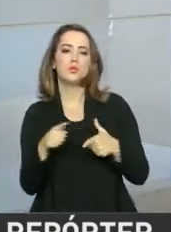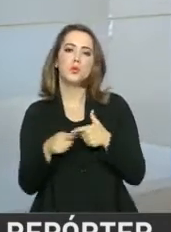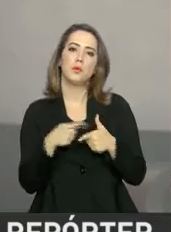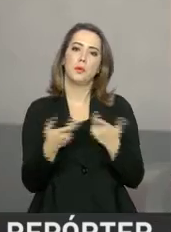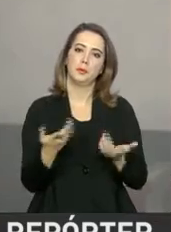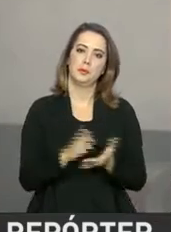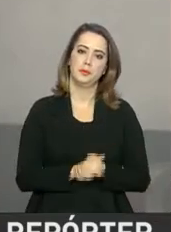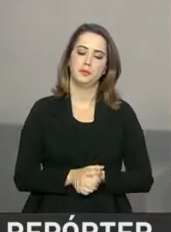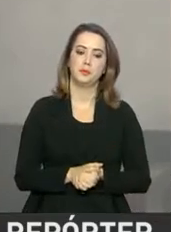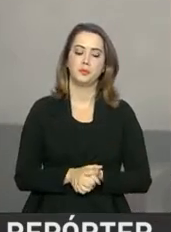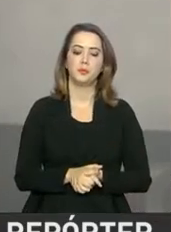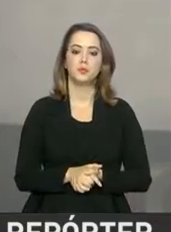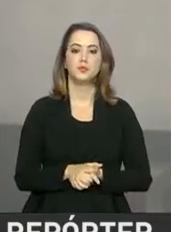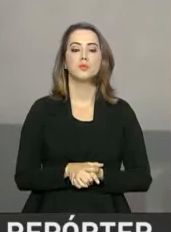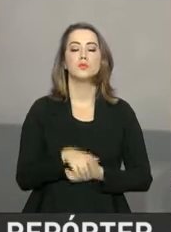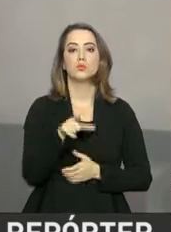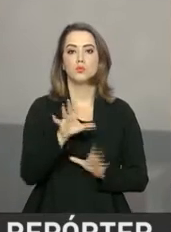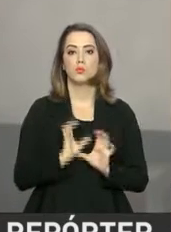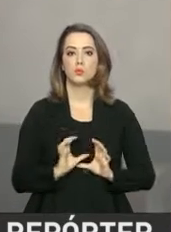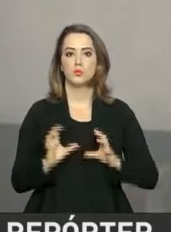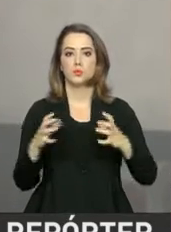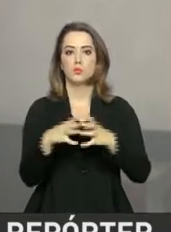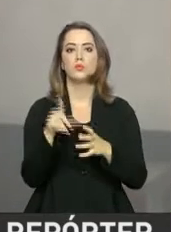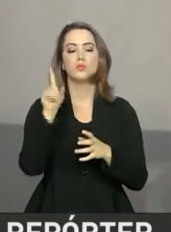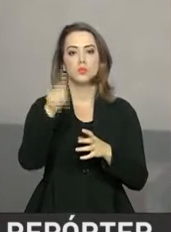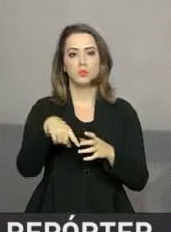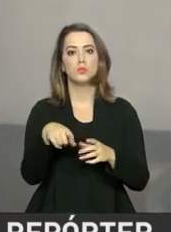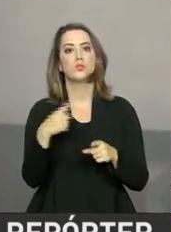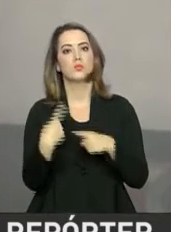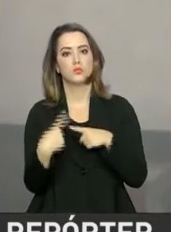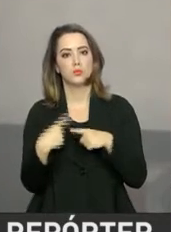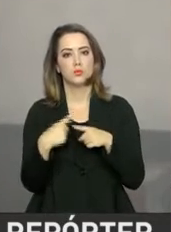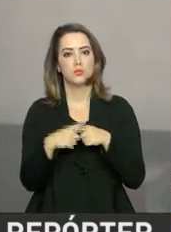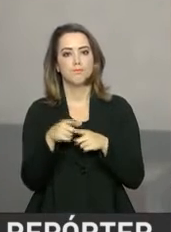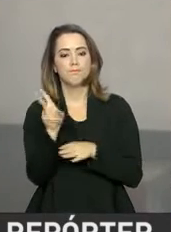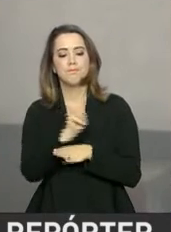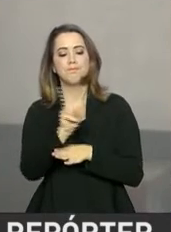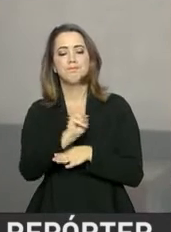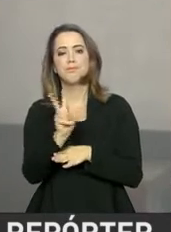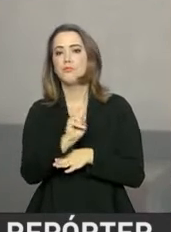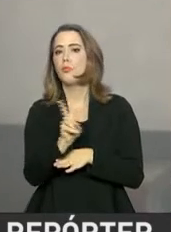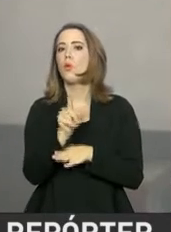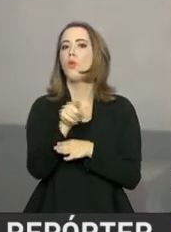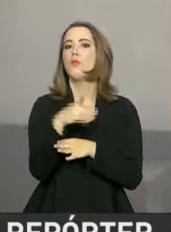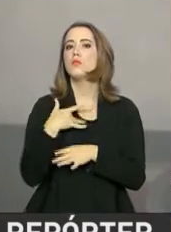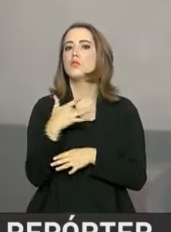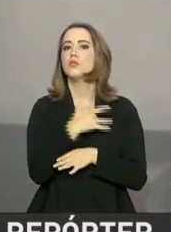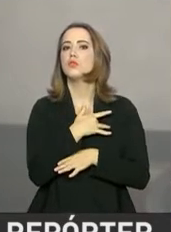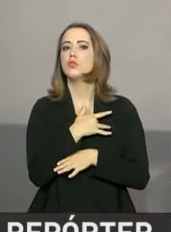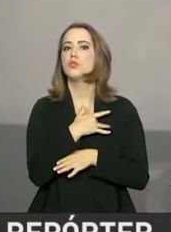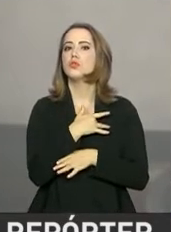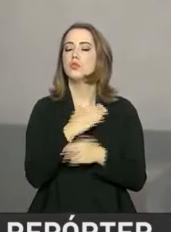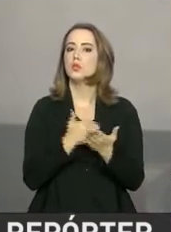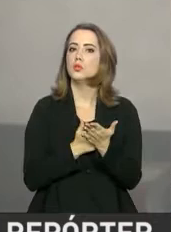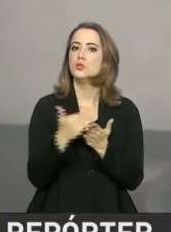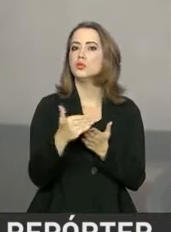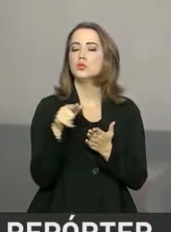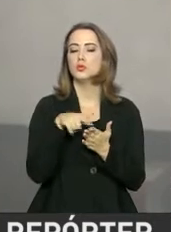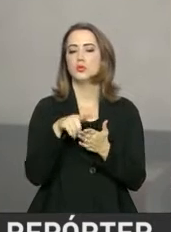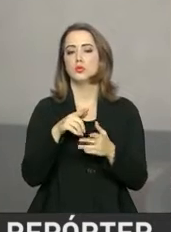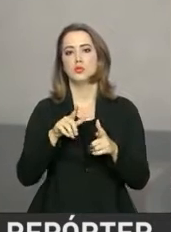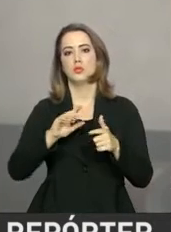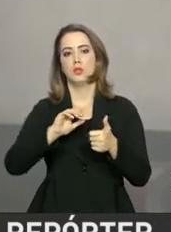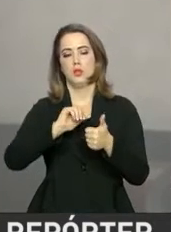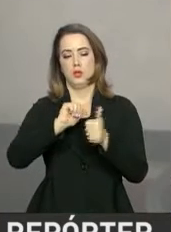ocorrências. Esse centro serve justamente para que a vigilância em saúde durante os Jogos seja a mais